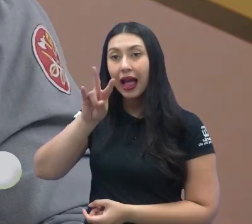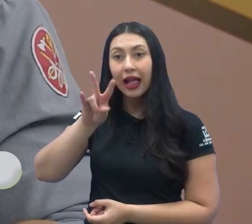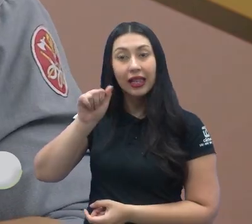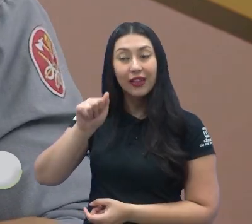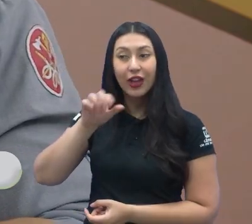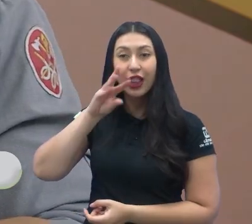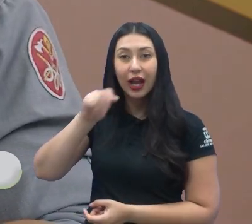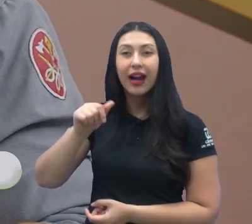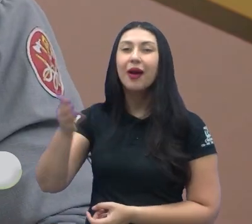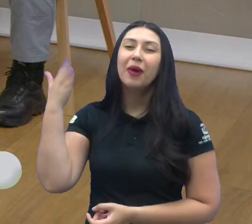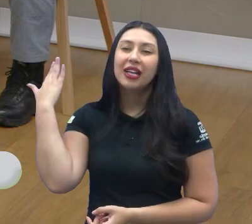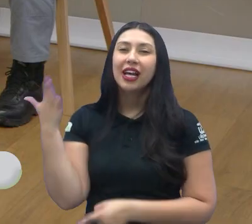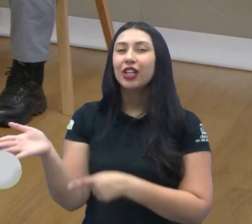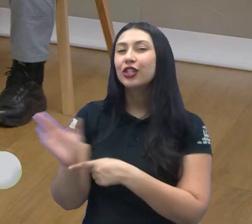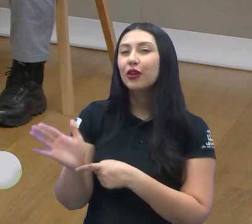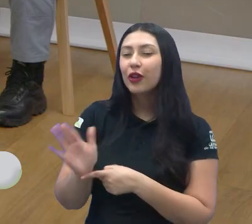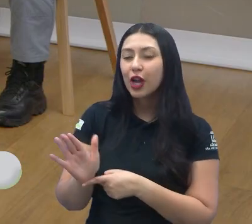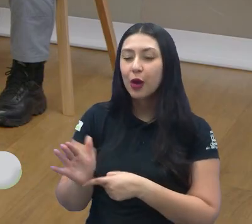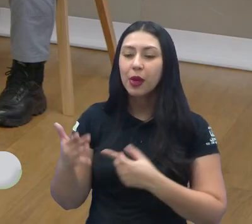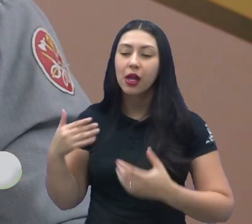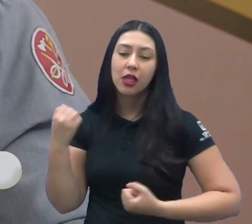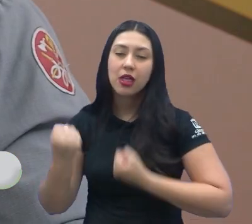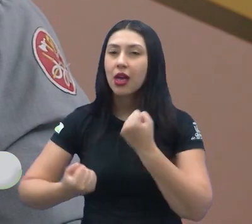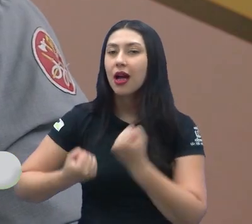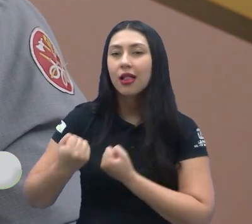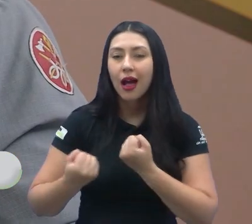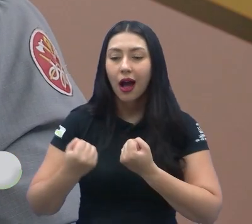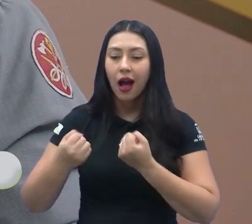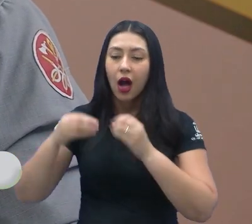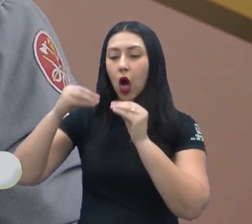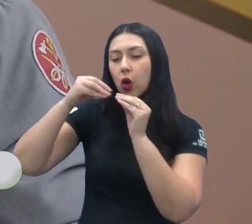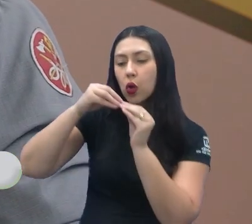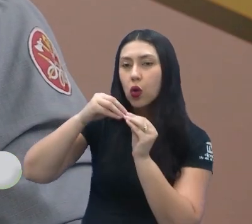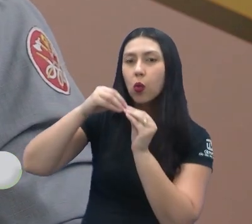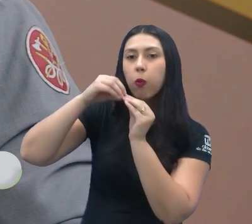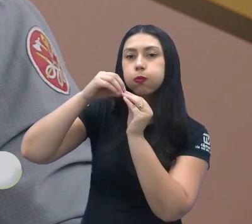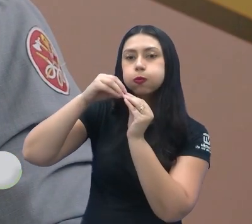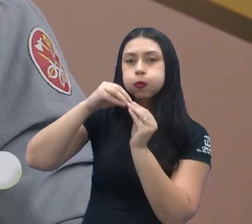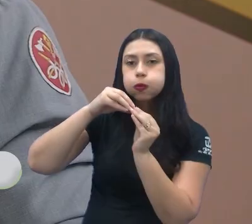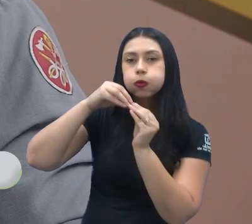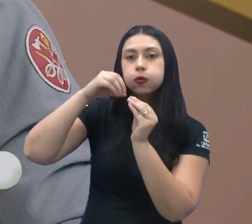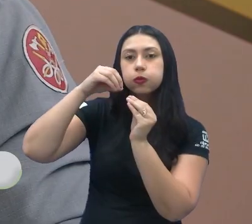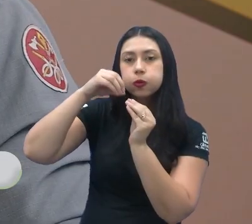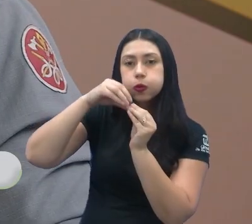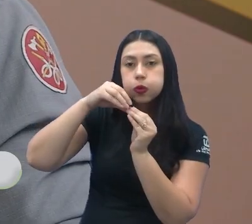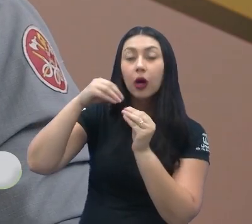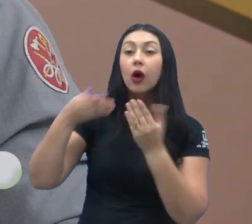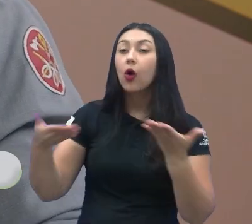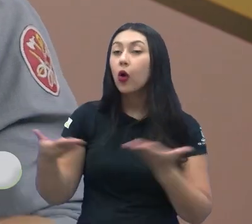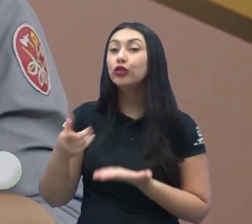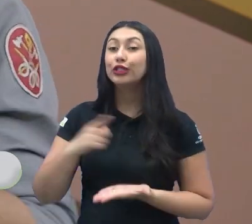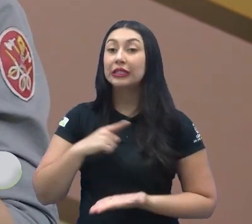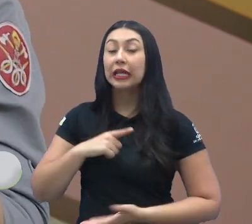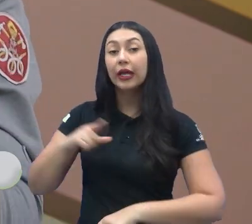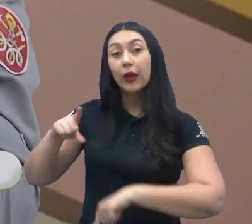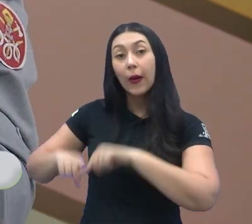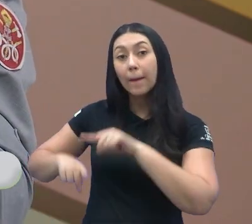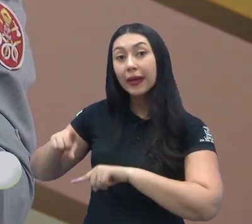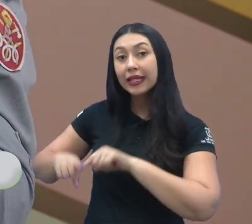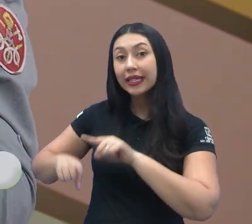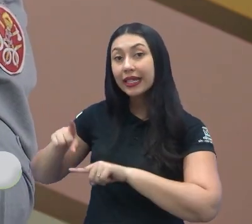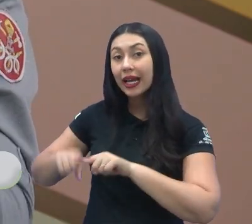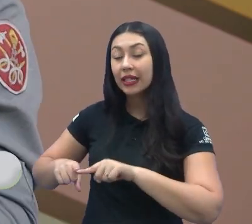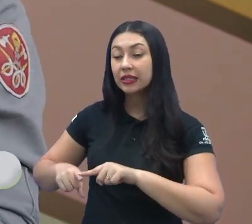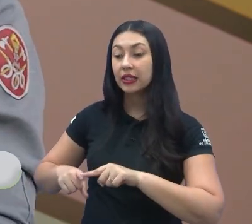filmes passava aquela respiração boca a boca, né? Hoje em dia a gente já tem um equipamento que se chama Pocket Mask, é uma máscara que a